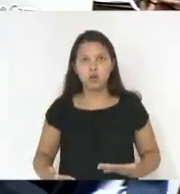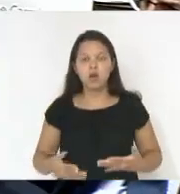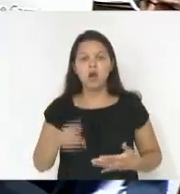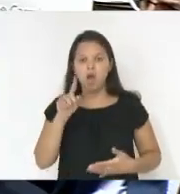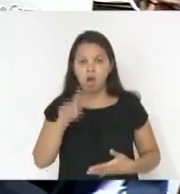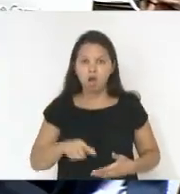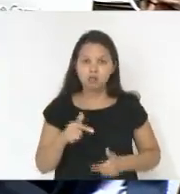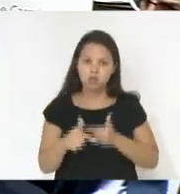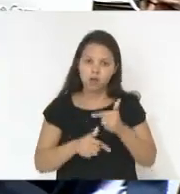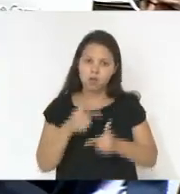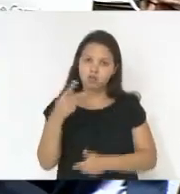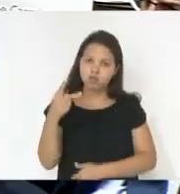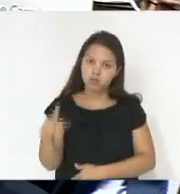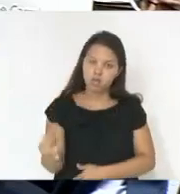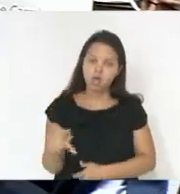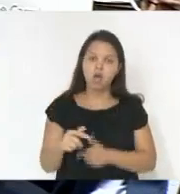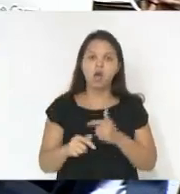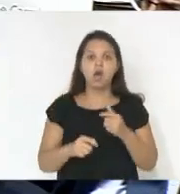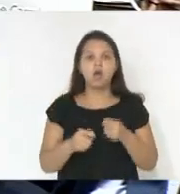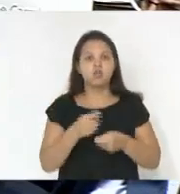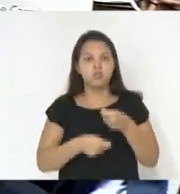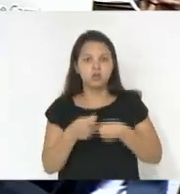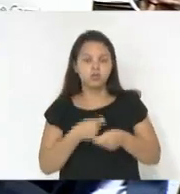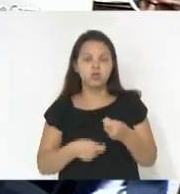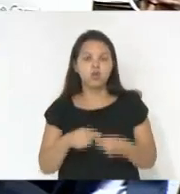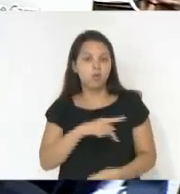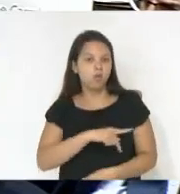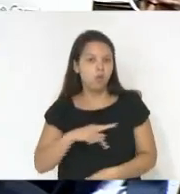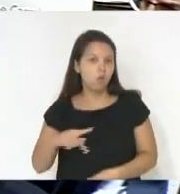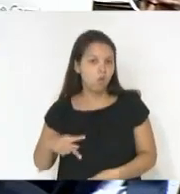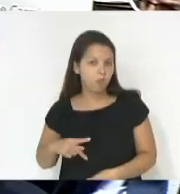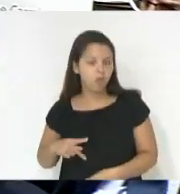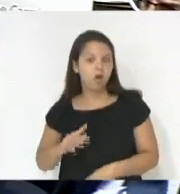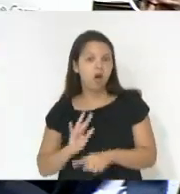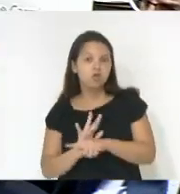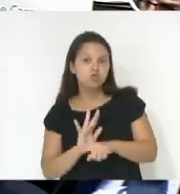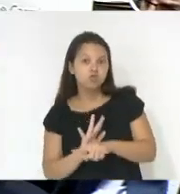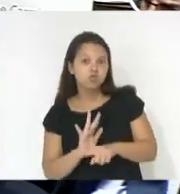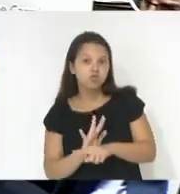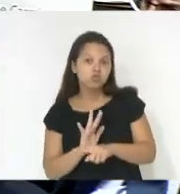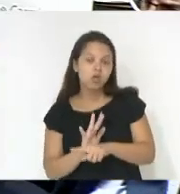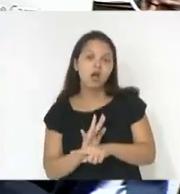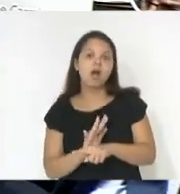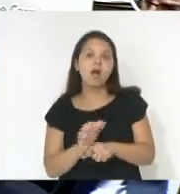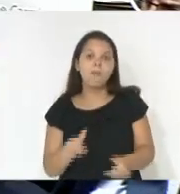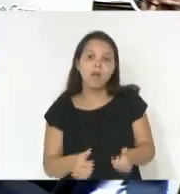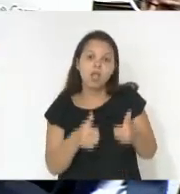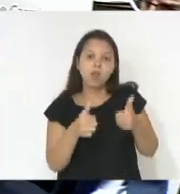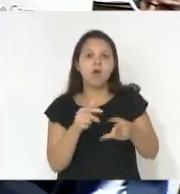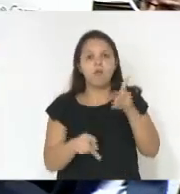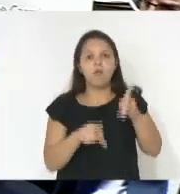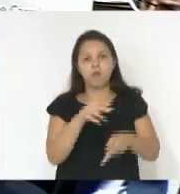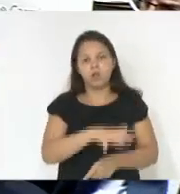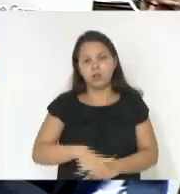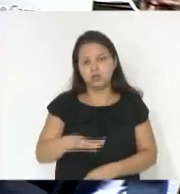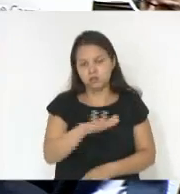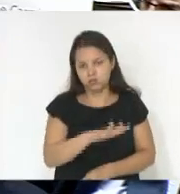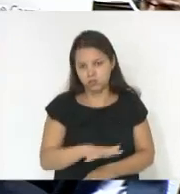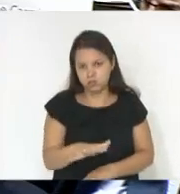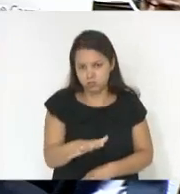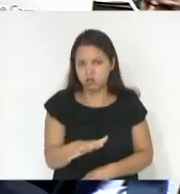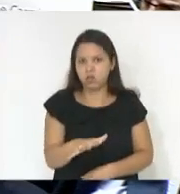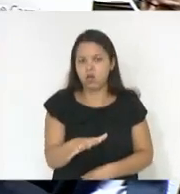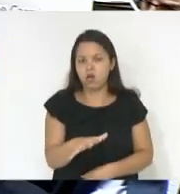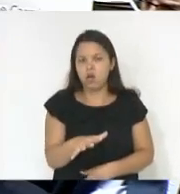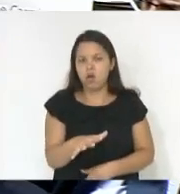administrador público, qualquer que seja, encontre a forma mais adequada de atender a população dispersa e não